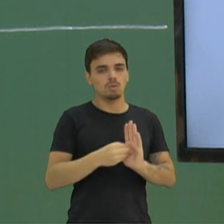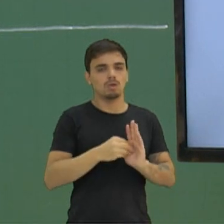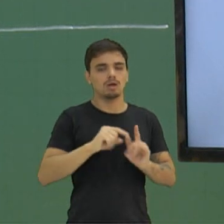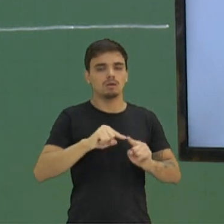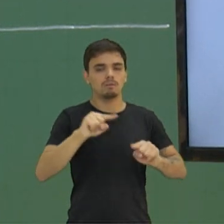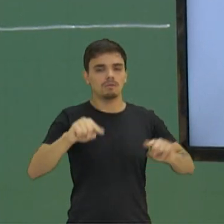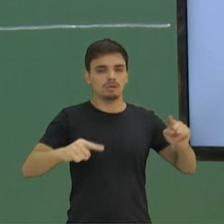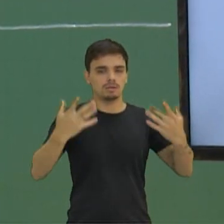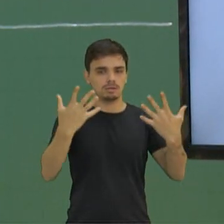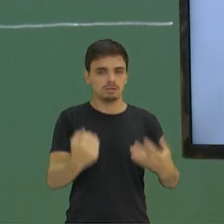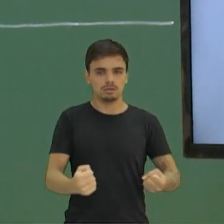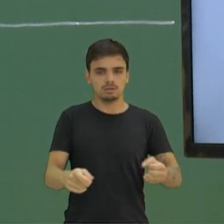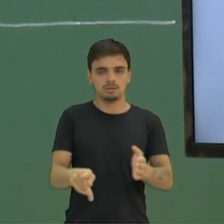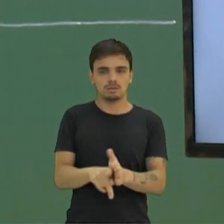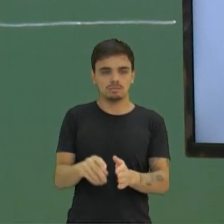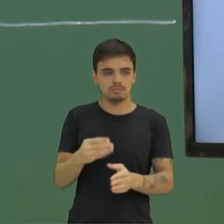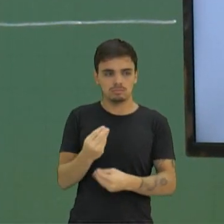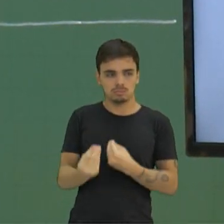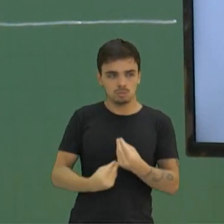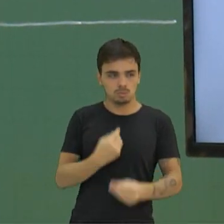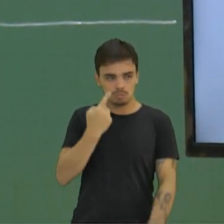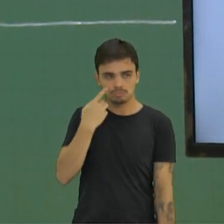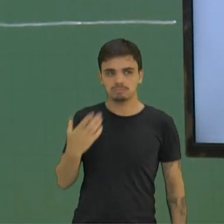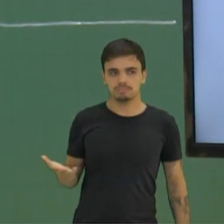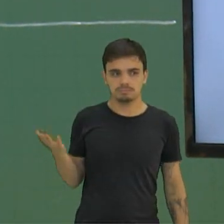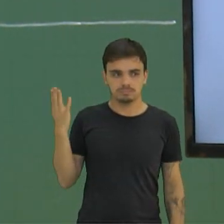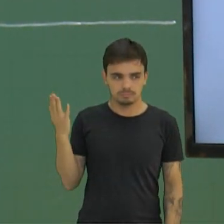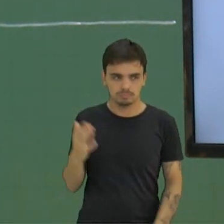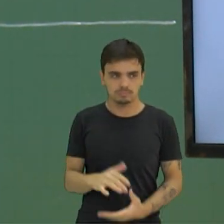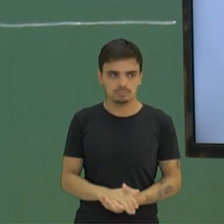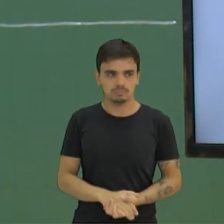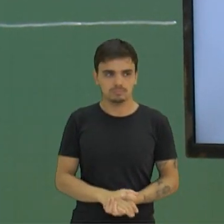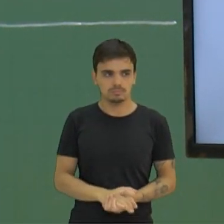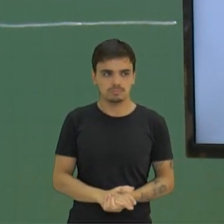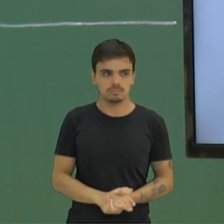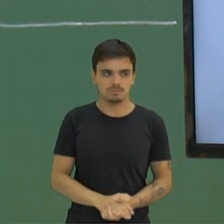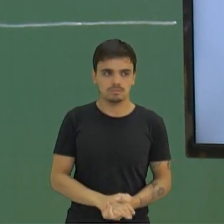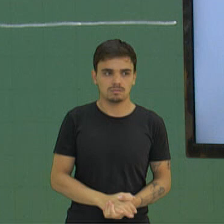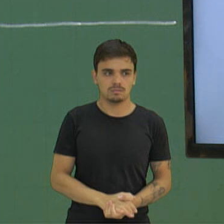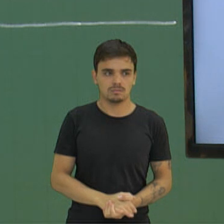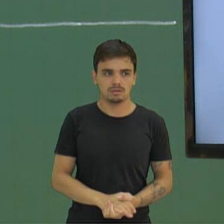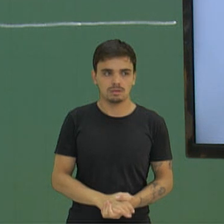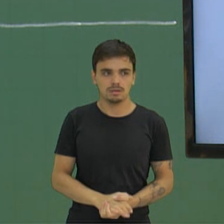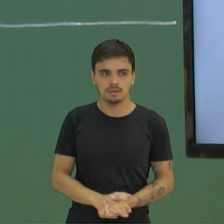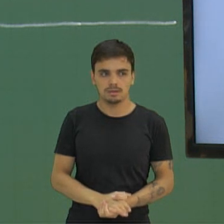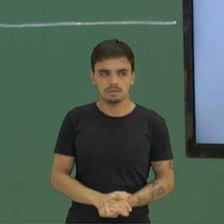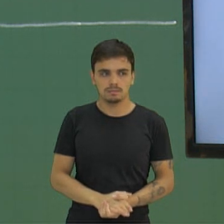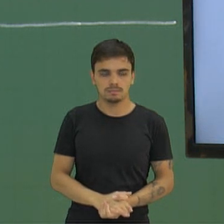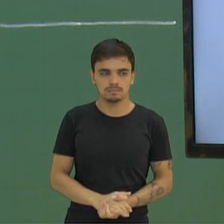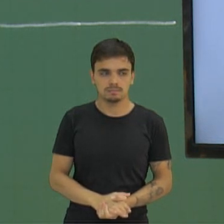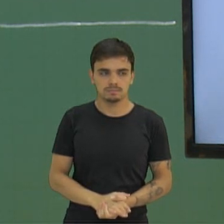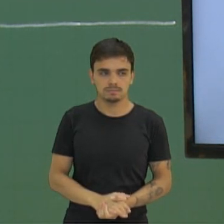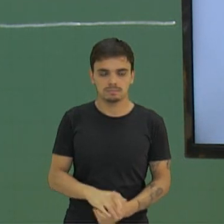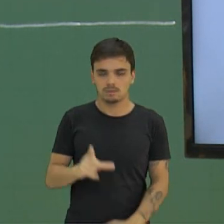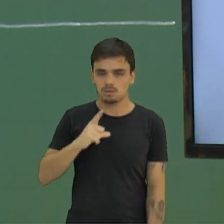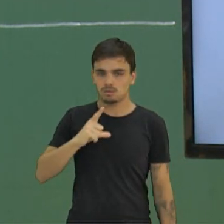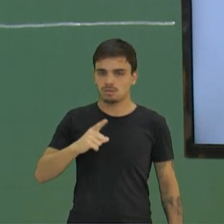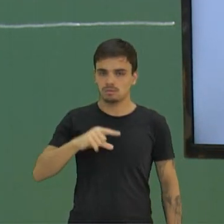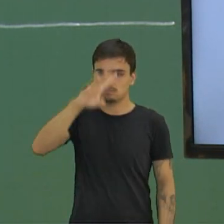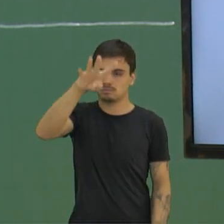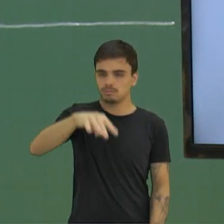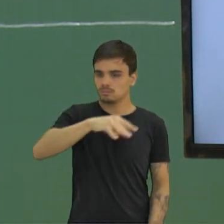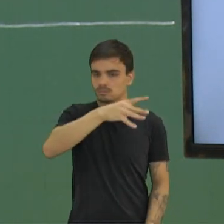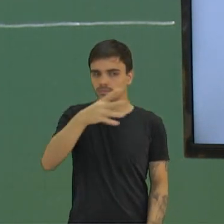algumas variáveis em consideração primeira delas aqui nesse cantinho eu vou fazer uma linha aqui